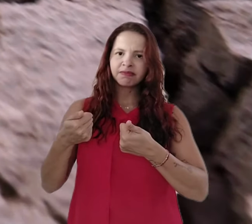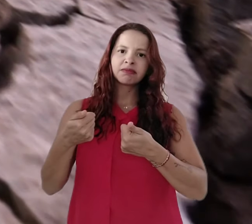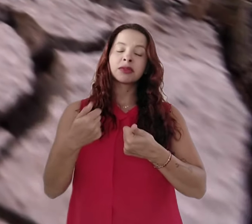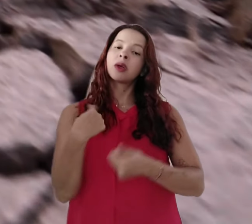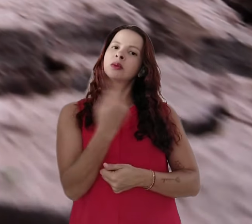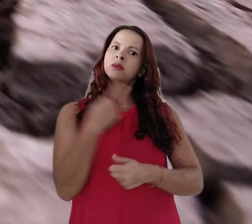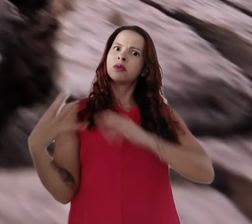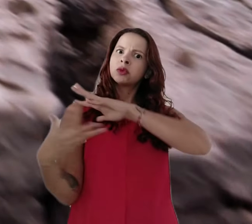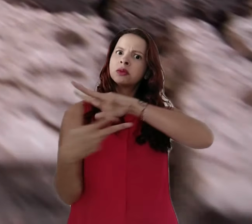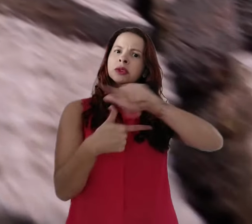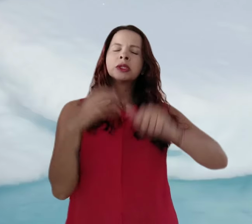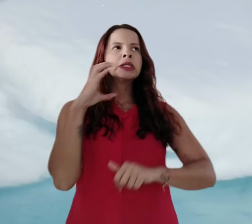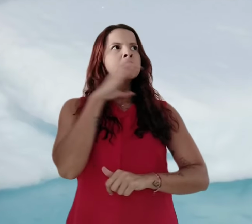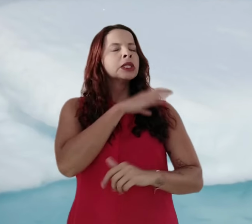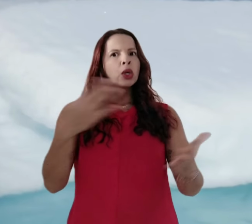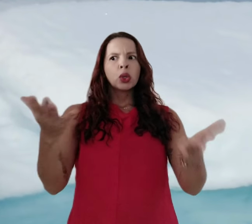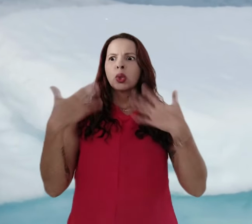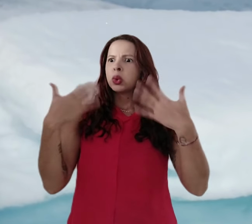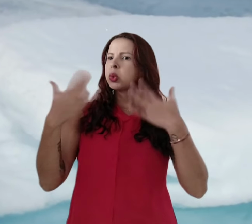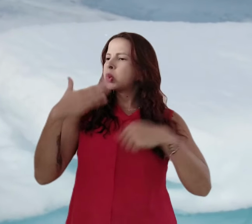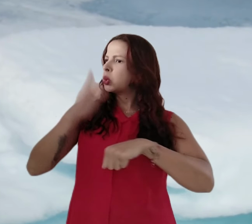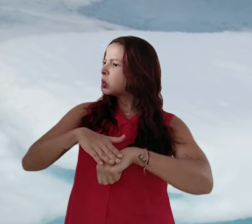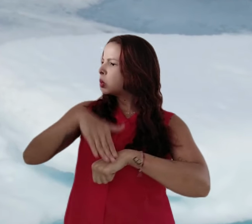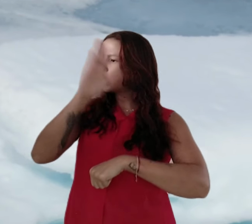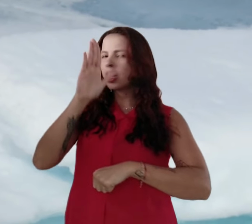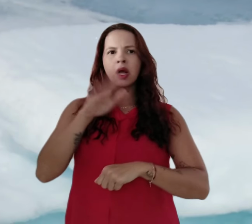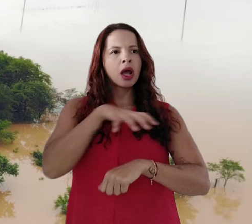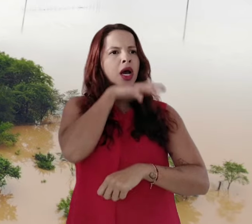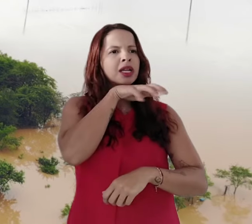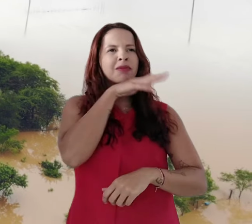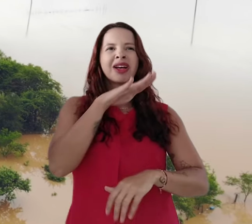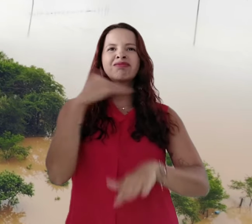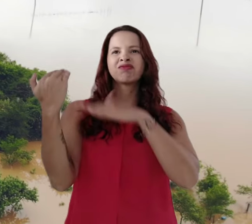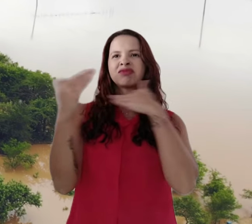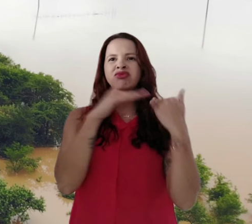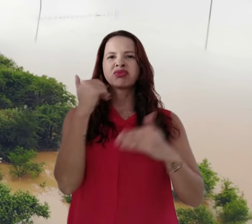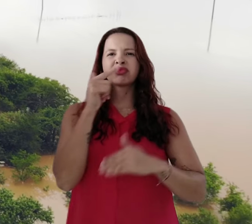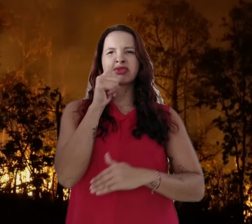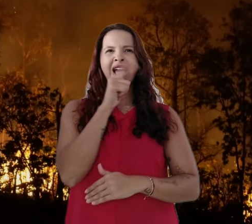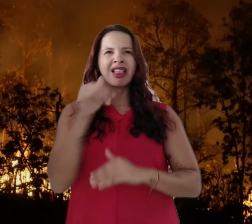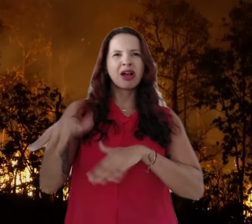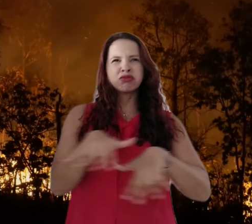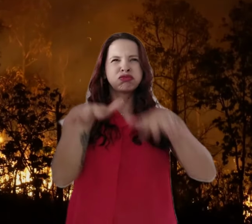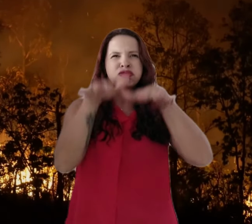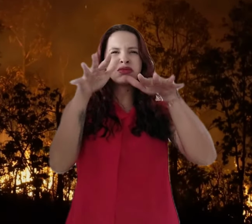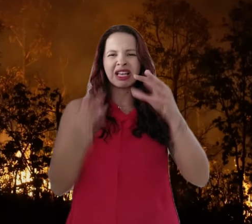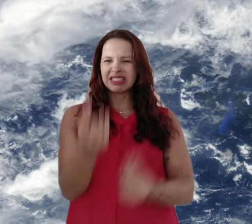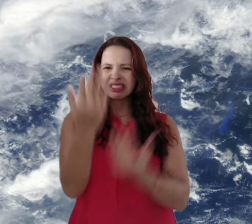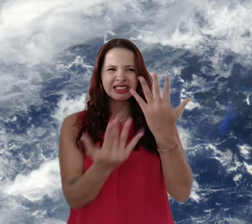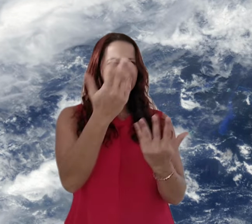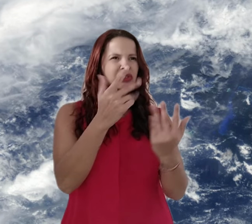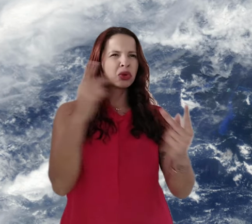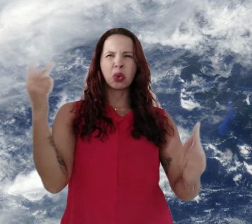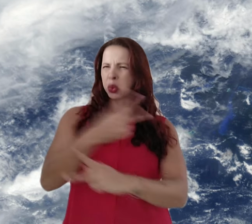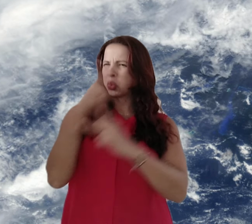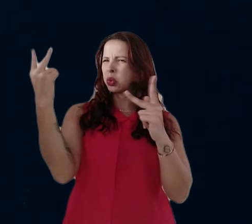planeta nunca foi tão quente. Espécies não param de ser extintas, alagamentos, incêndios,